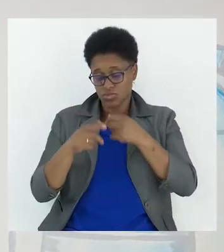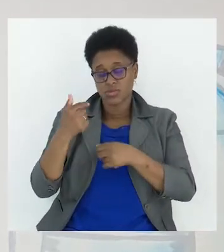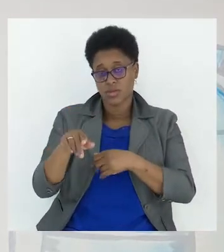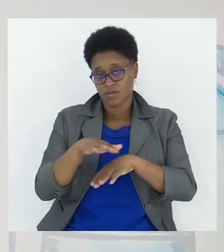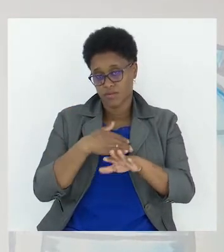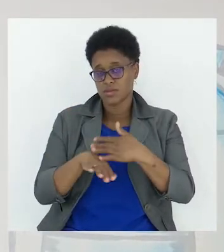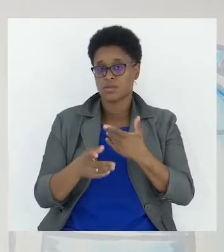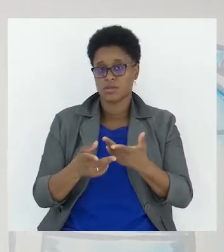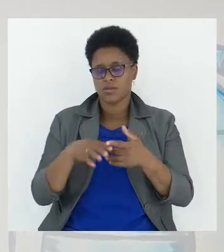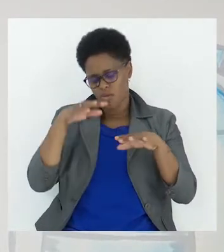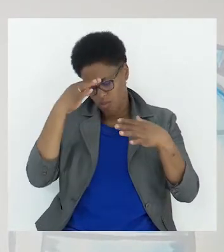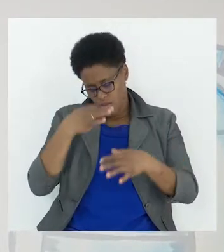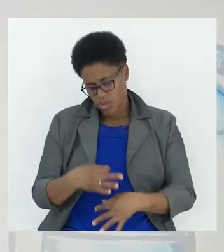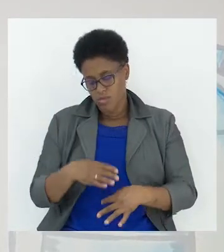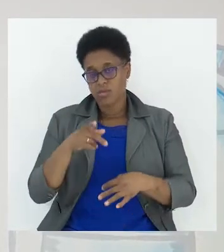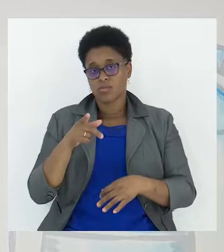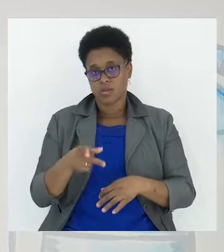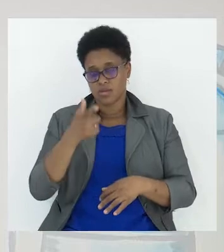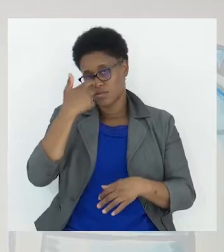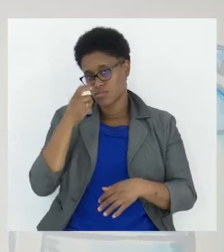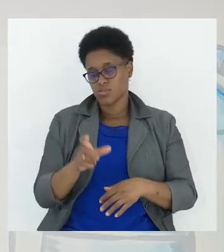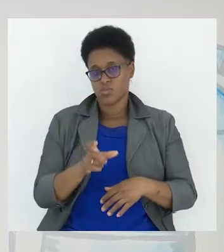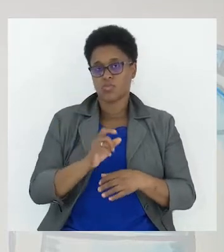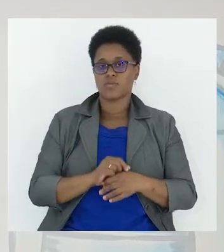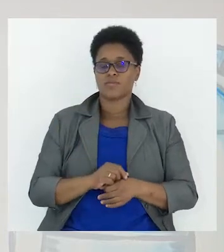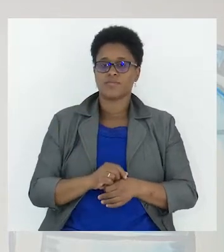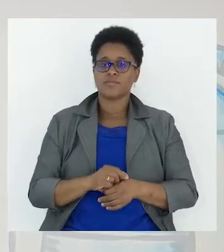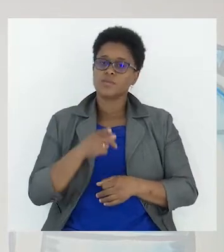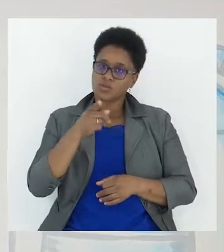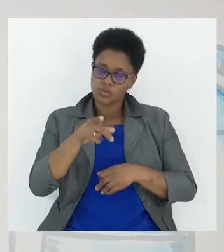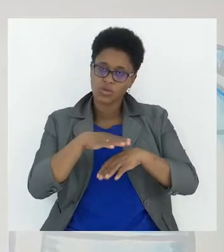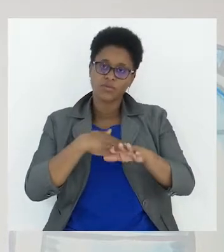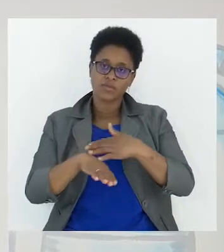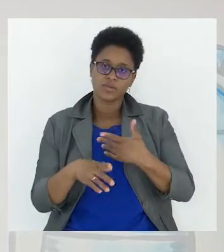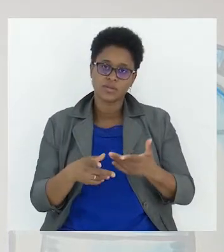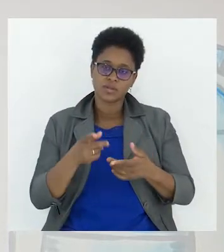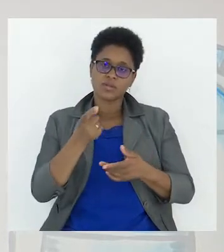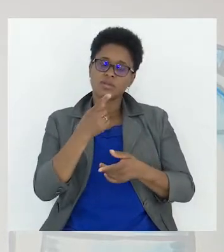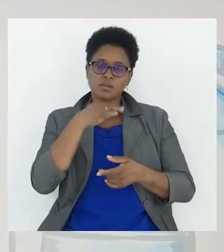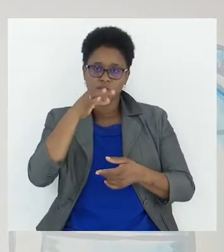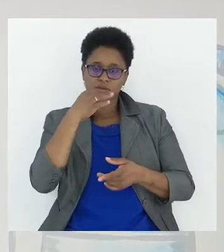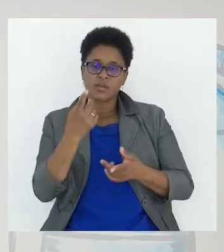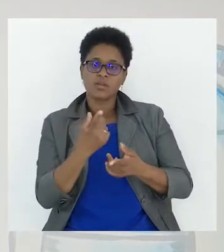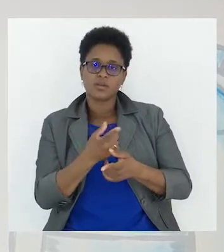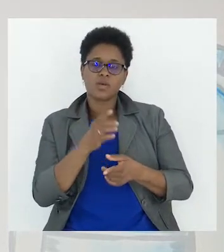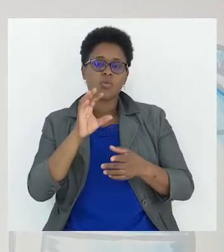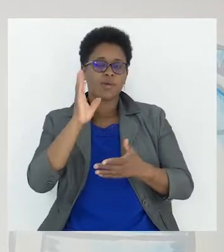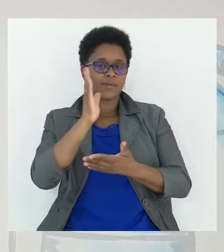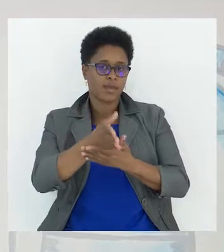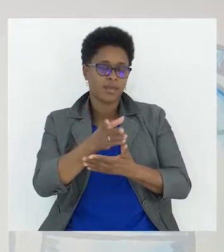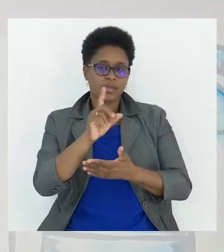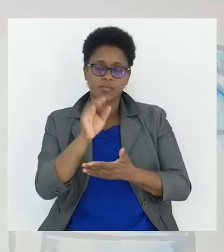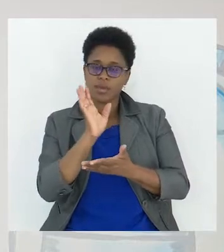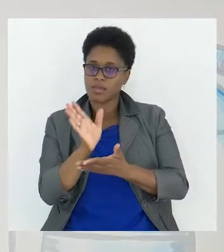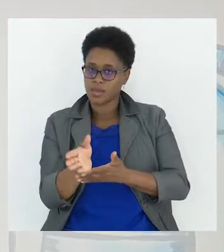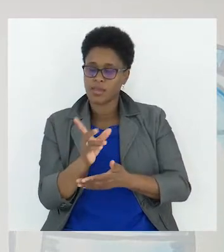fazer, comportamento desse interveniente e vais fazer a caracterização. Tanto a direta como